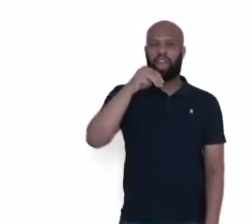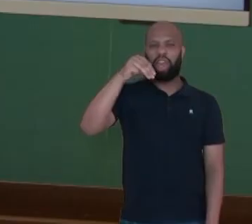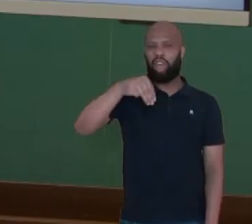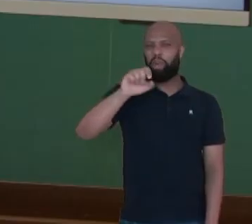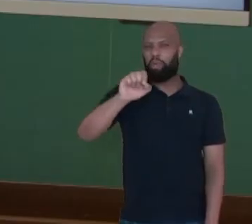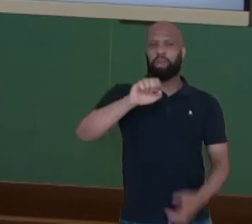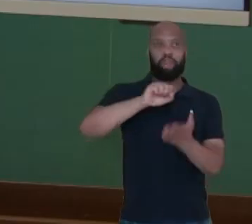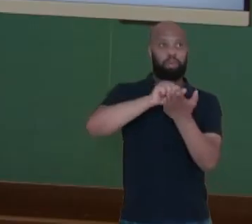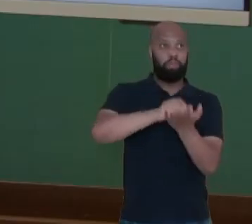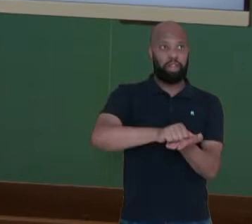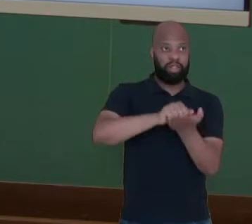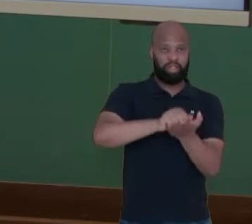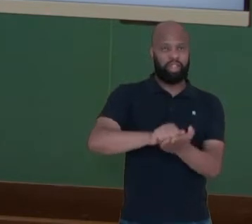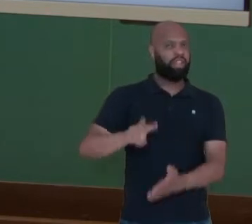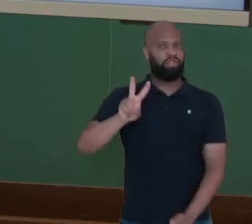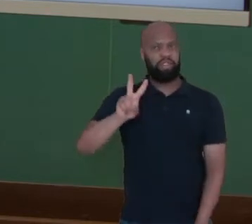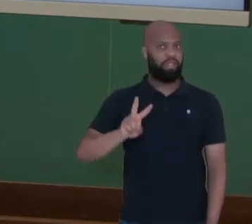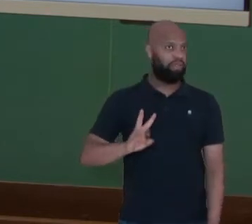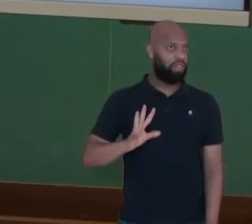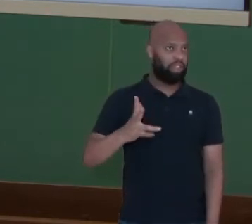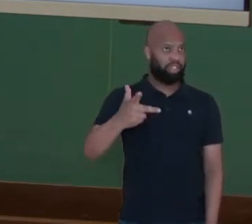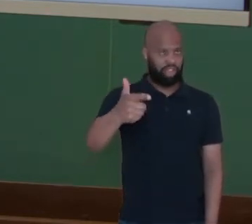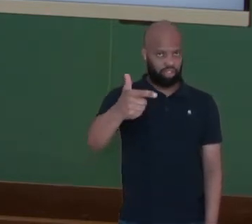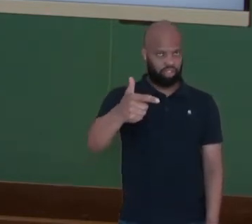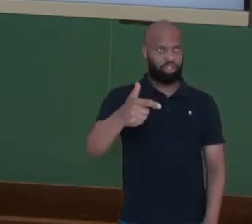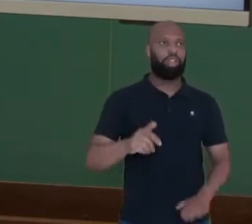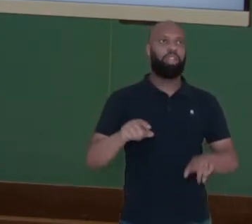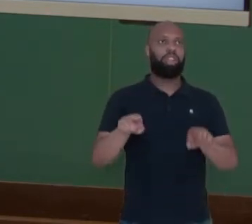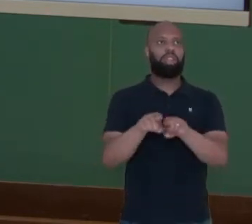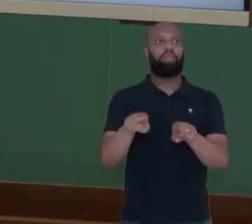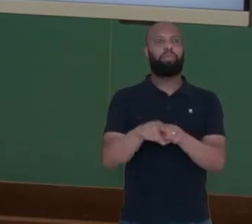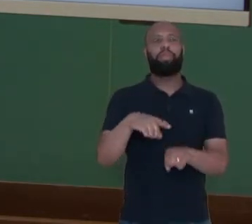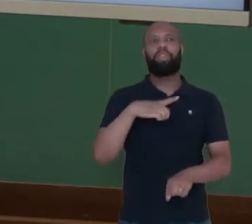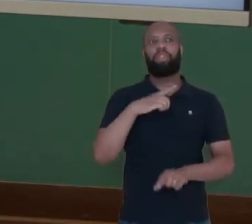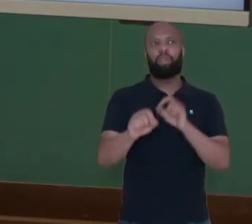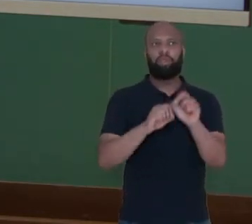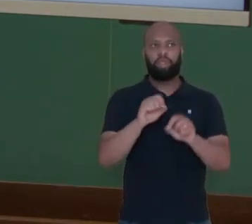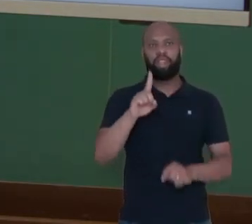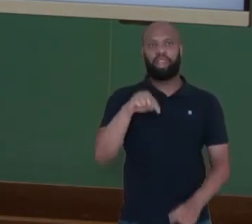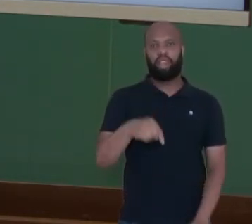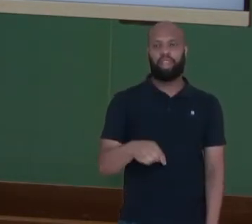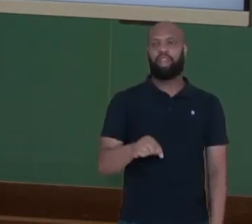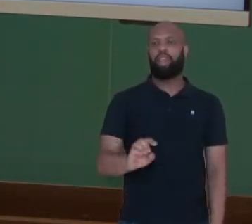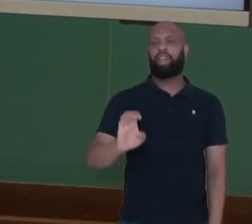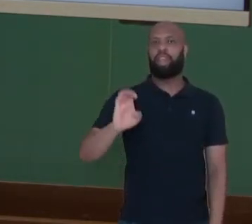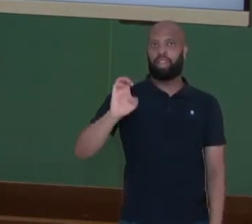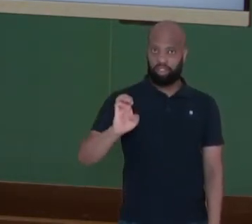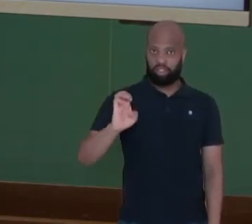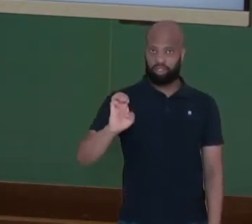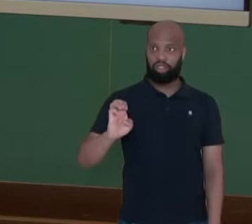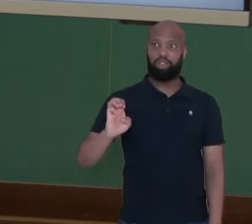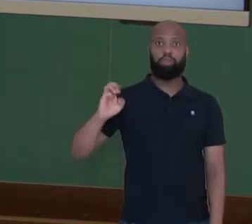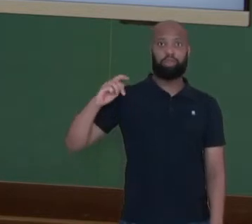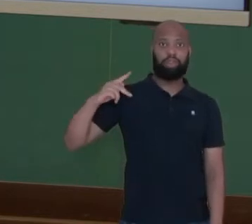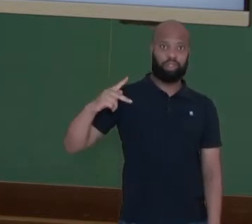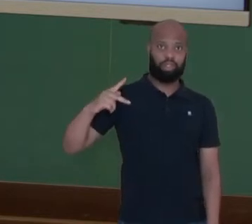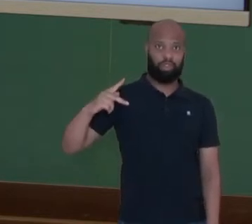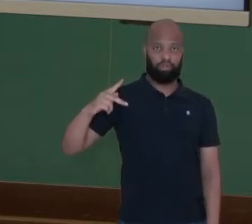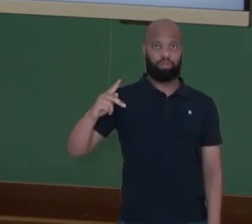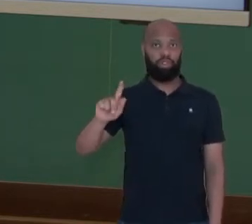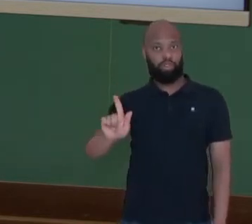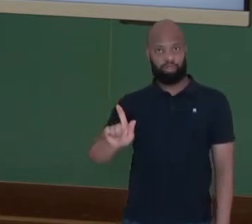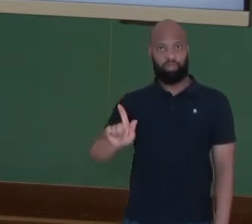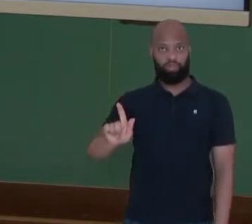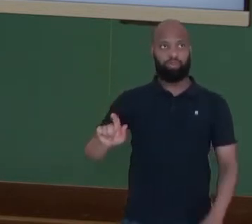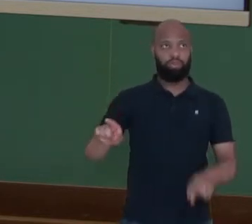velocidade, sobre 2. Além disso, nós temos as chamadas energias potenciais, são energias que podem ser